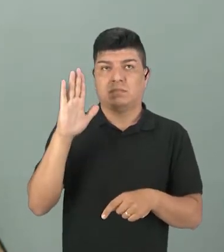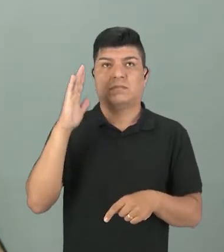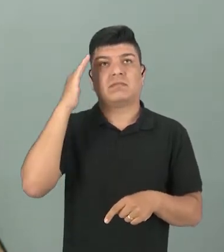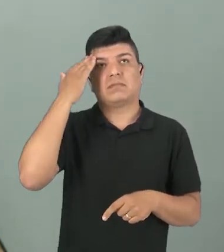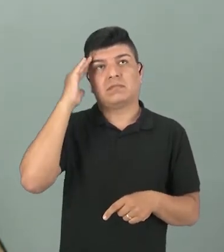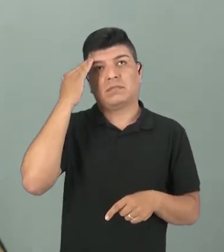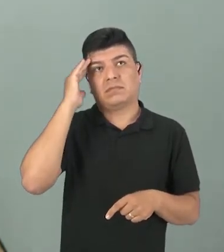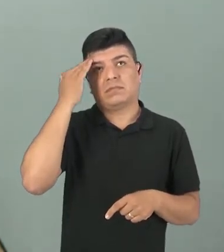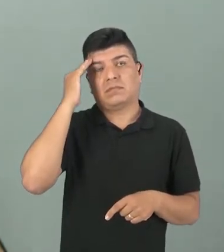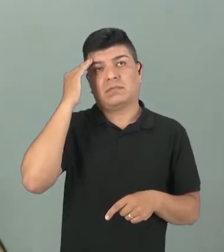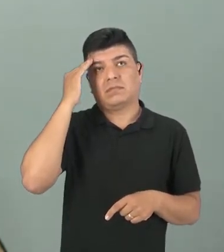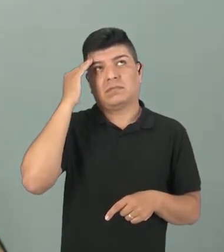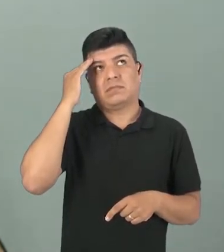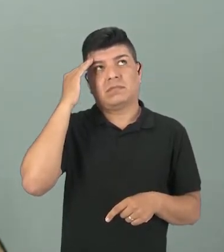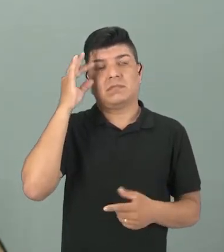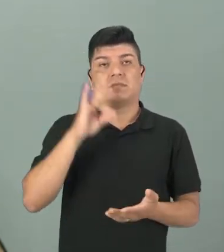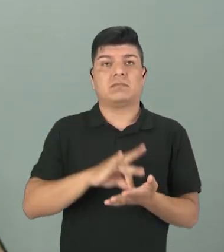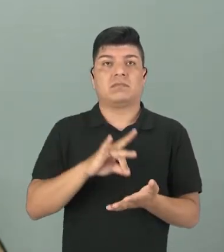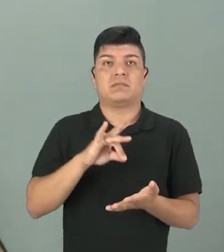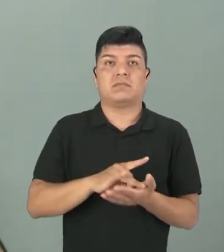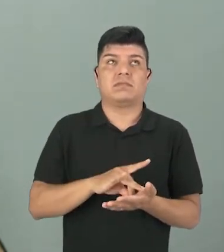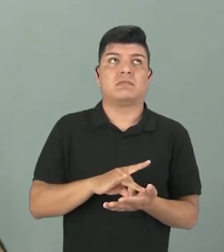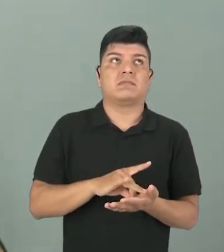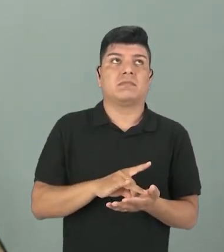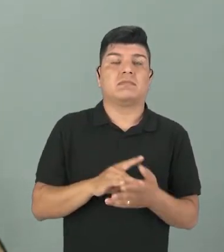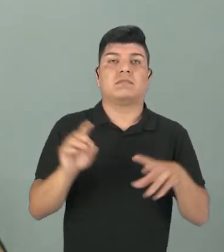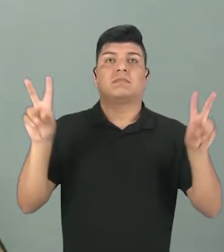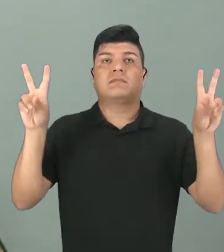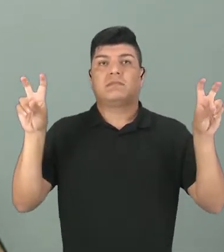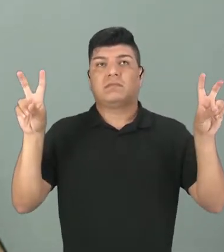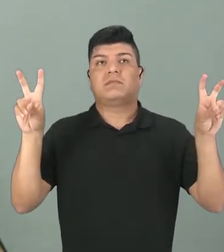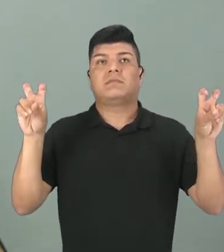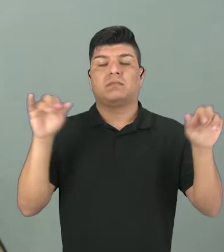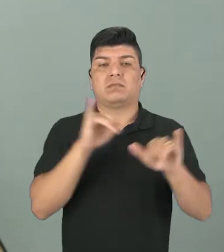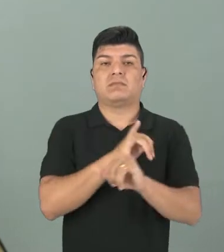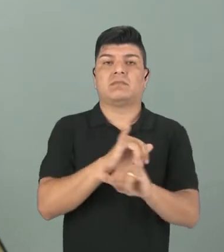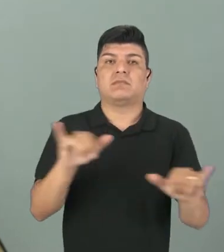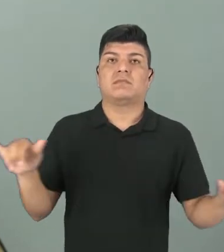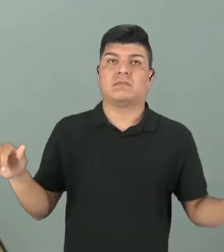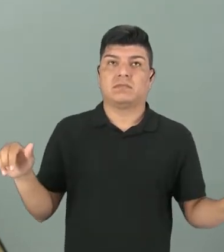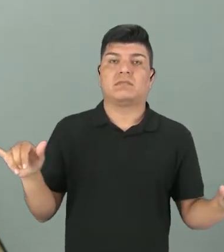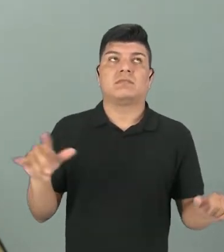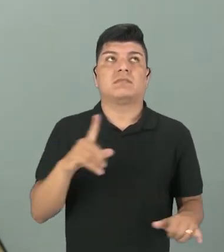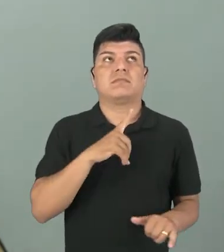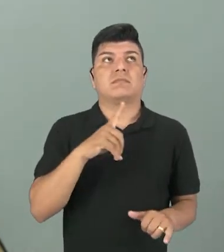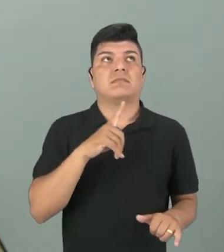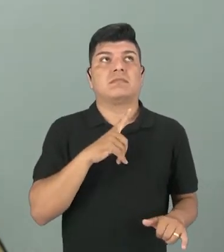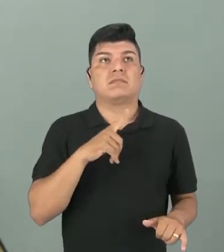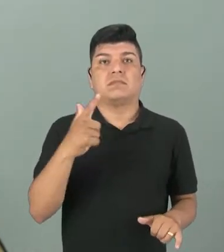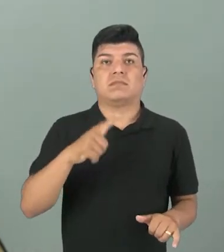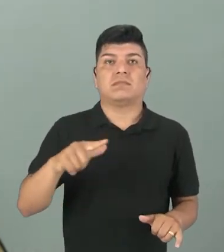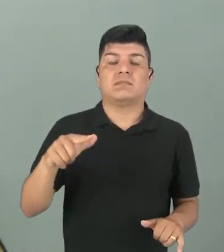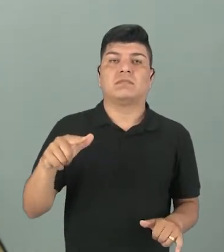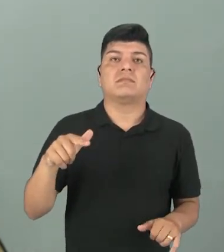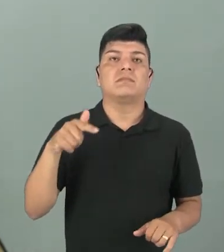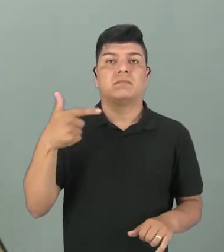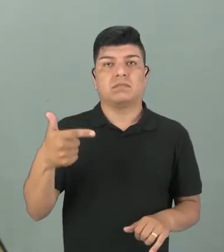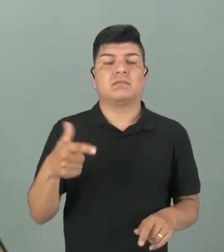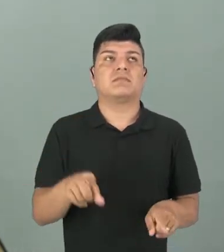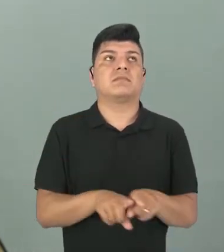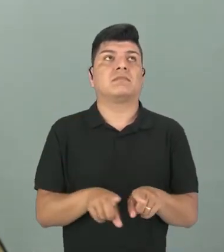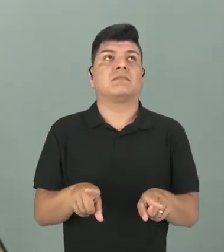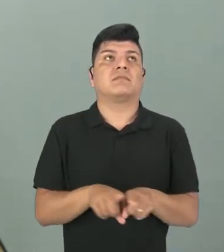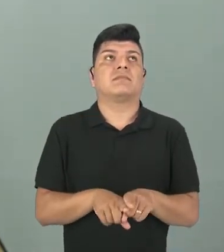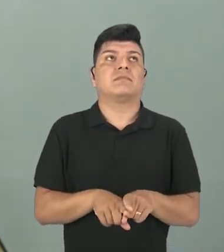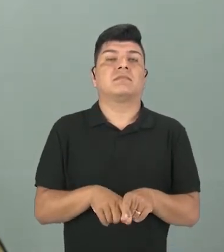a entender o que realmente vai o assunto da notícia. E aí nós temos mais um elemento.